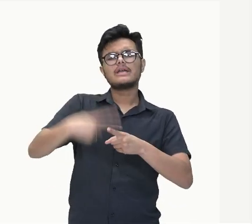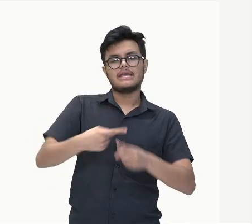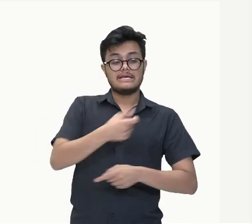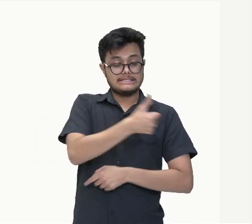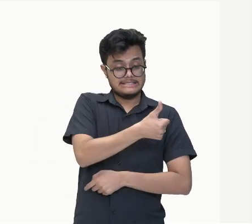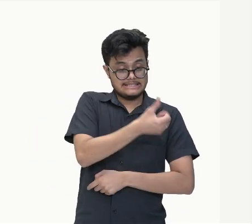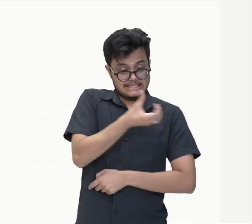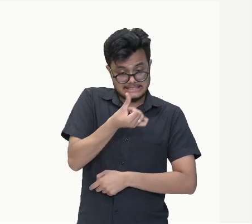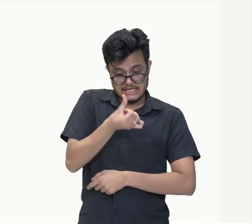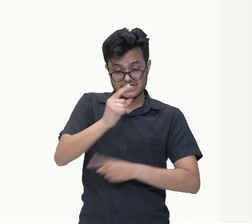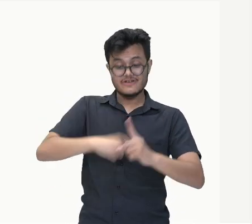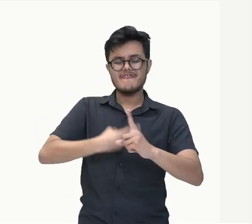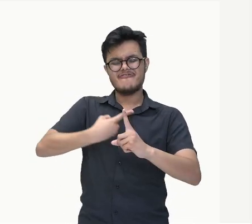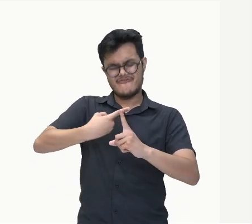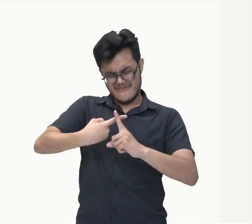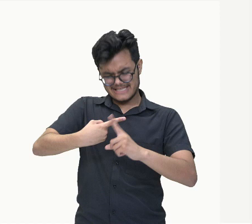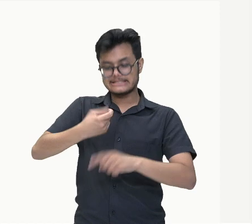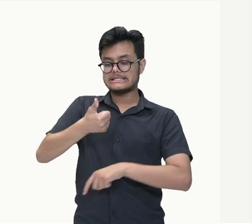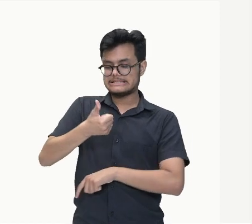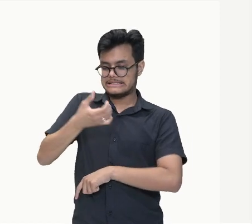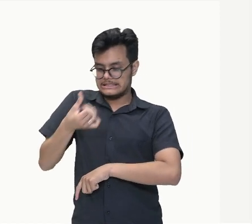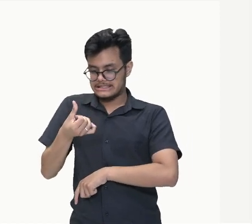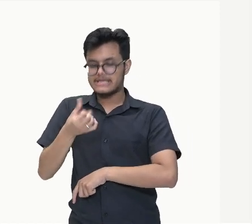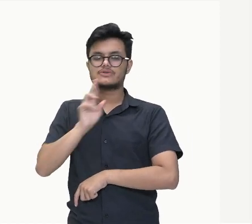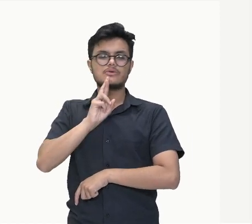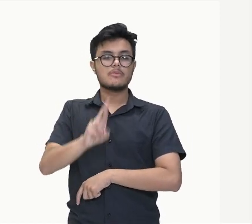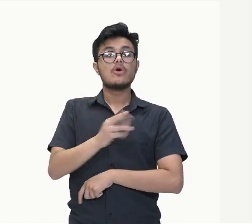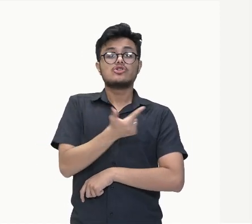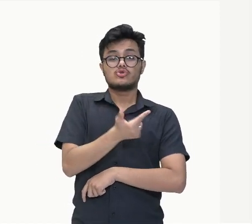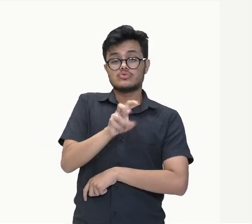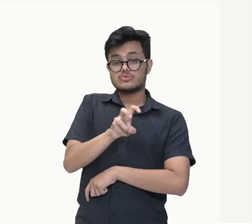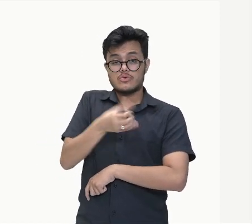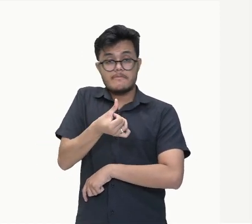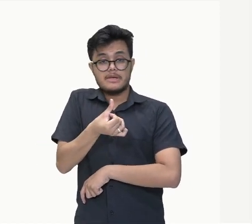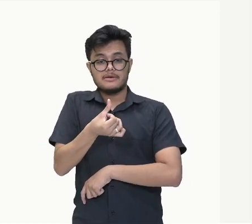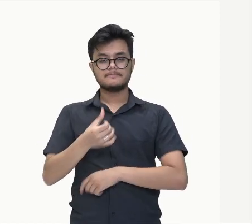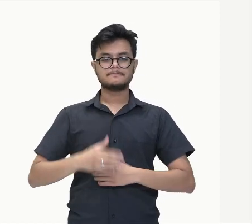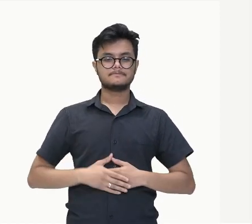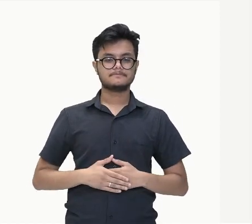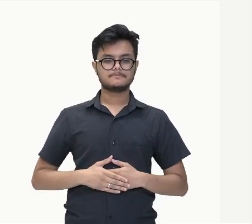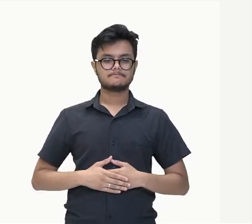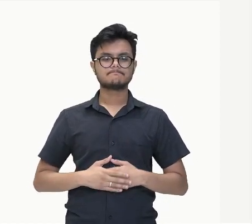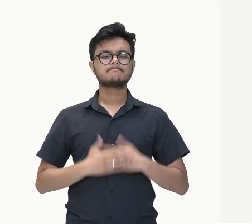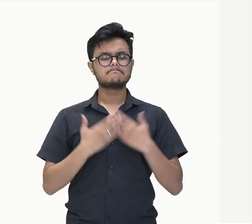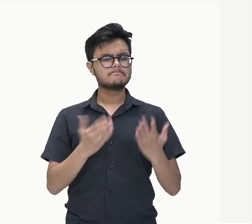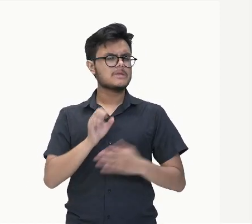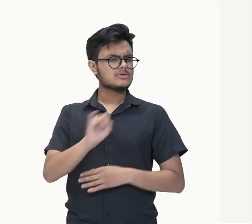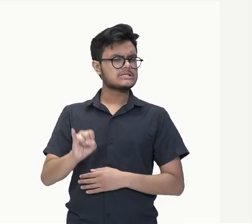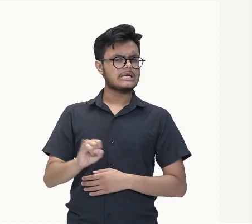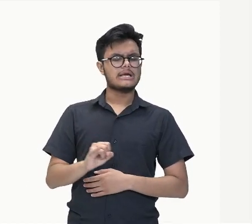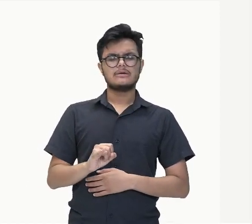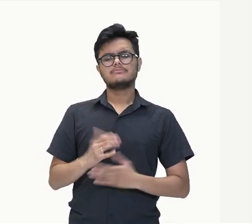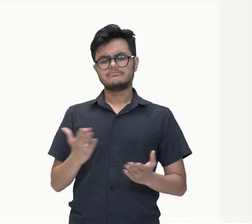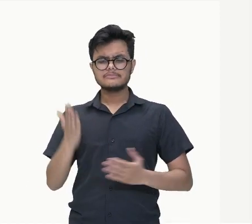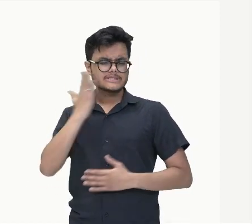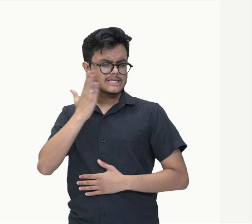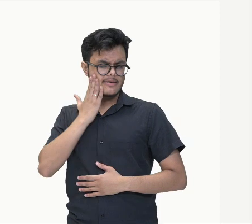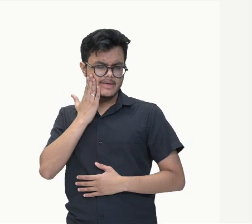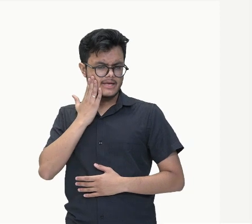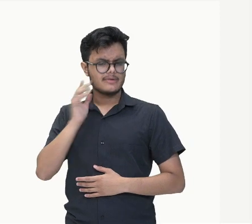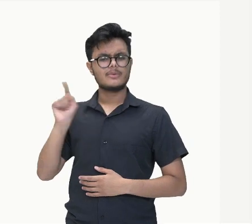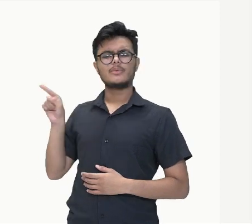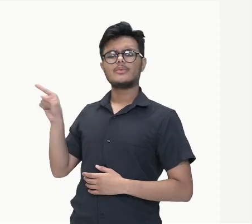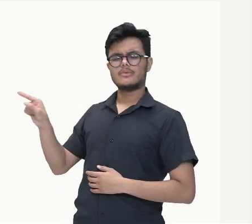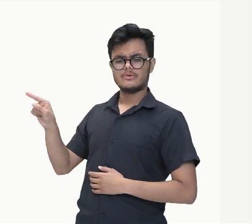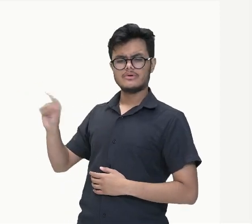256. Como eu tenho aqui um zero multiplicando todos os valores, então eu já sei